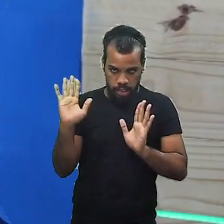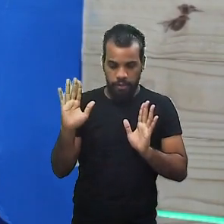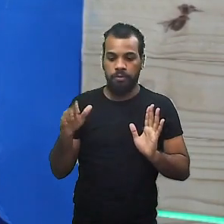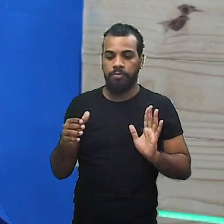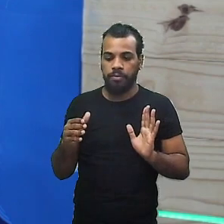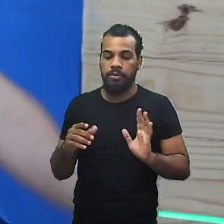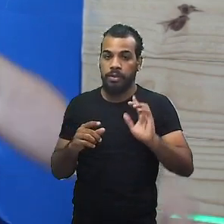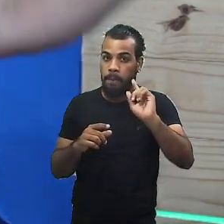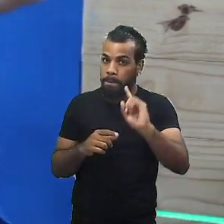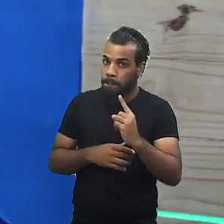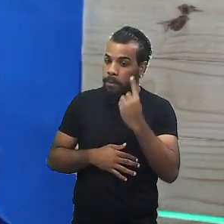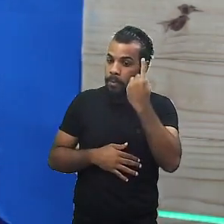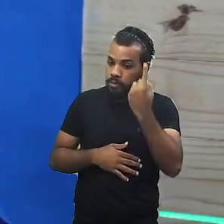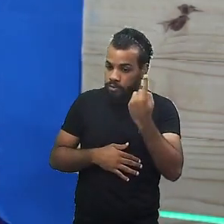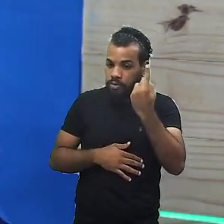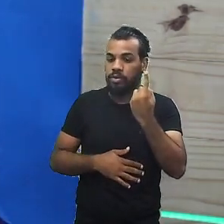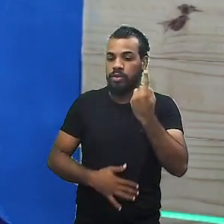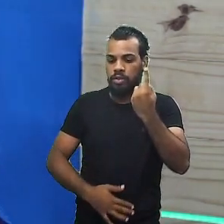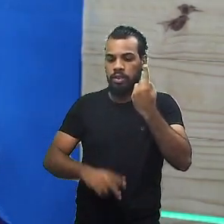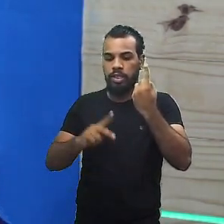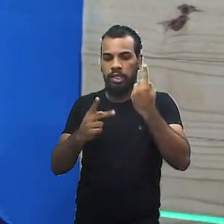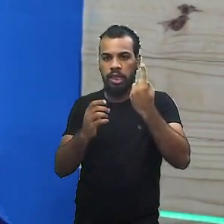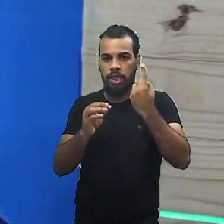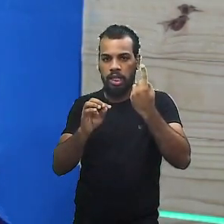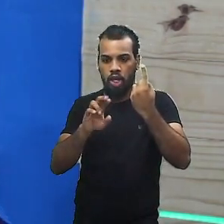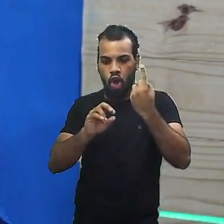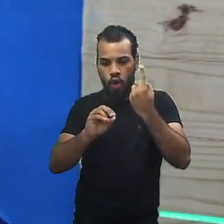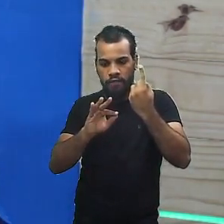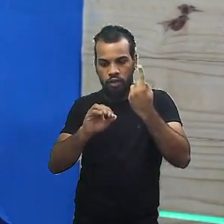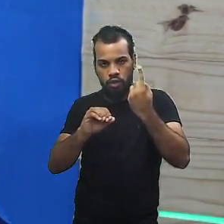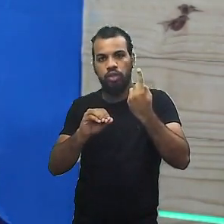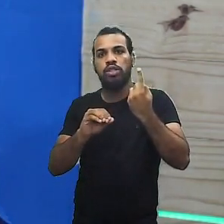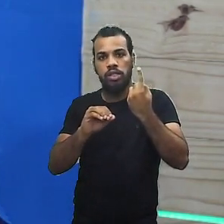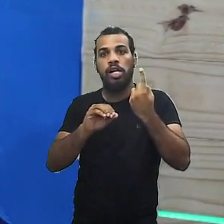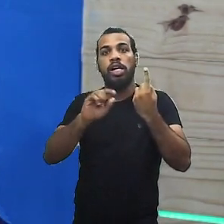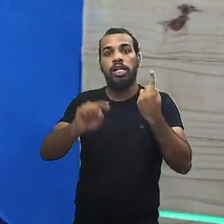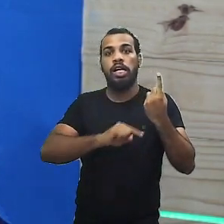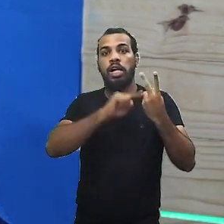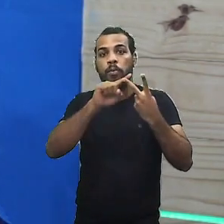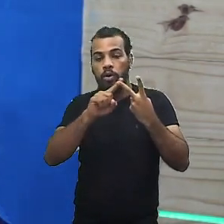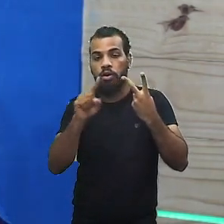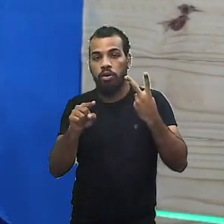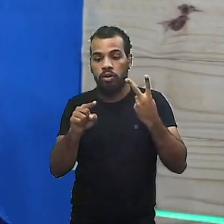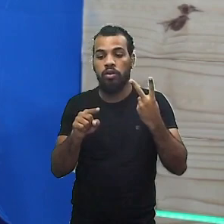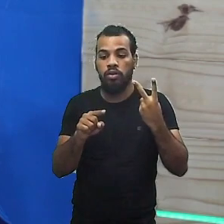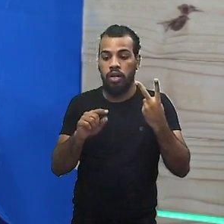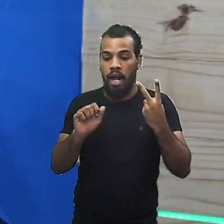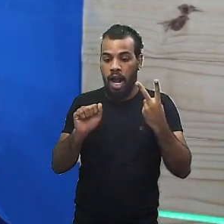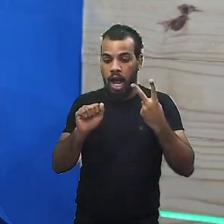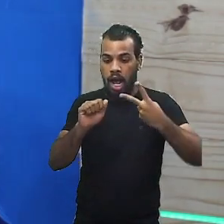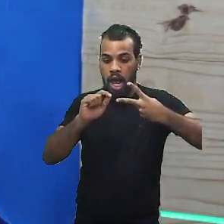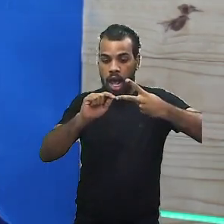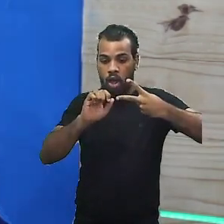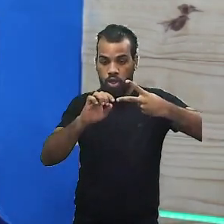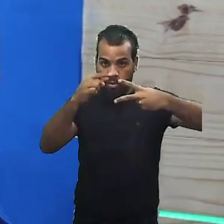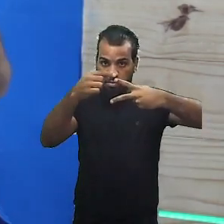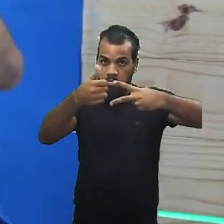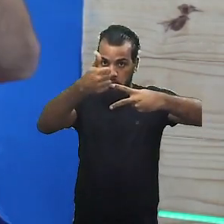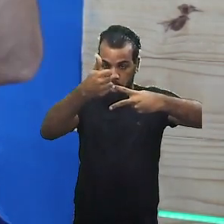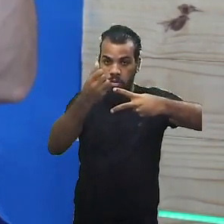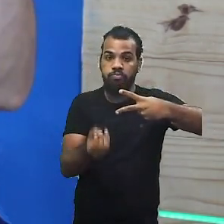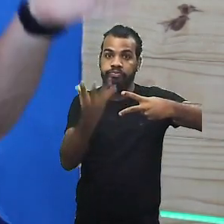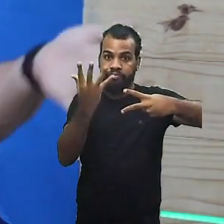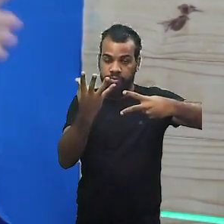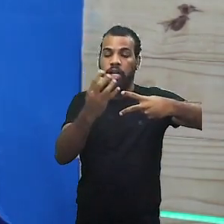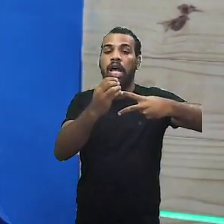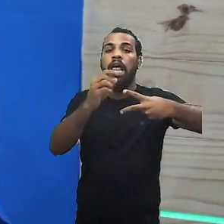primeiro apareceu os heterótrofos anaeróbios, depois apareceu os autótrofos e depois apareceu